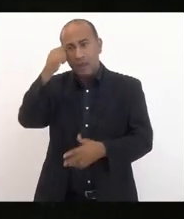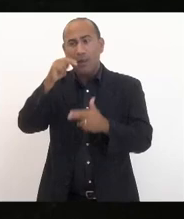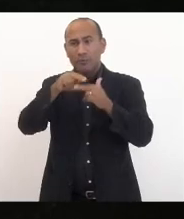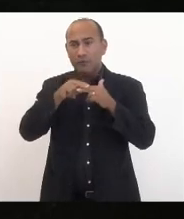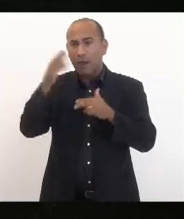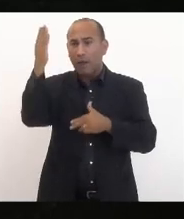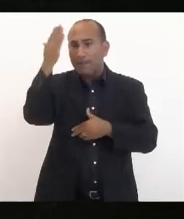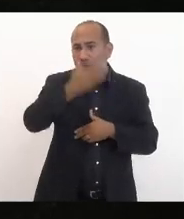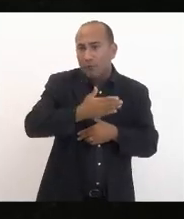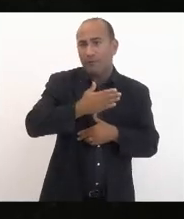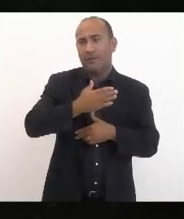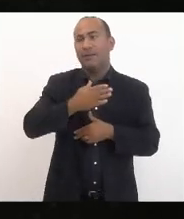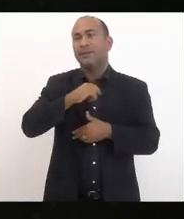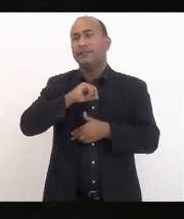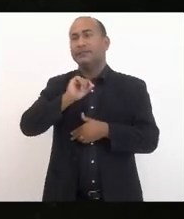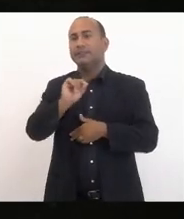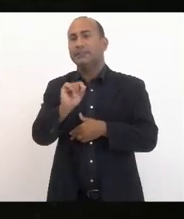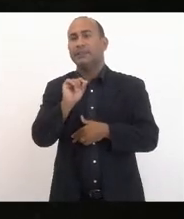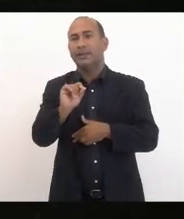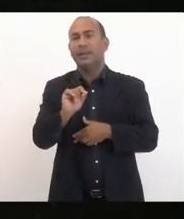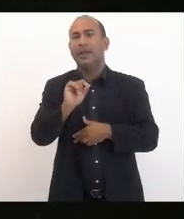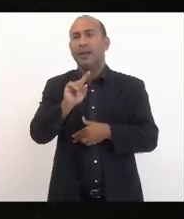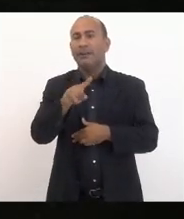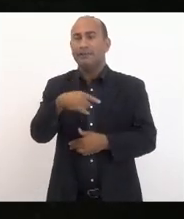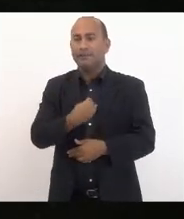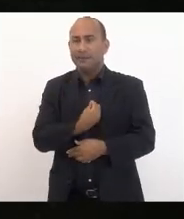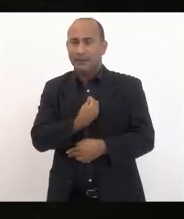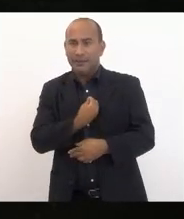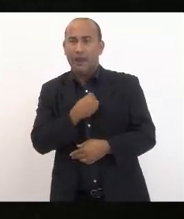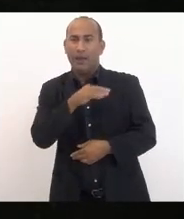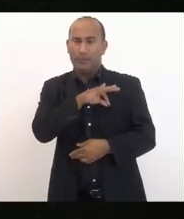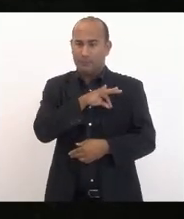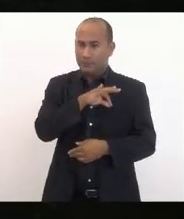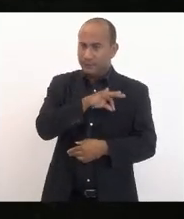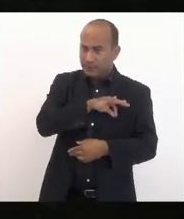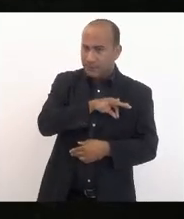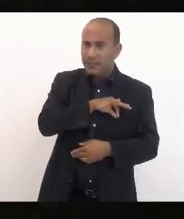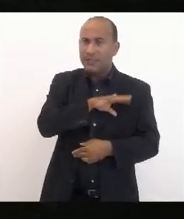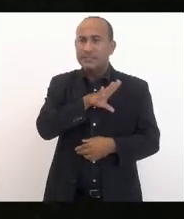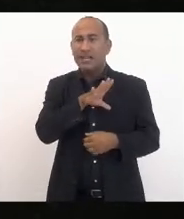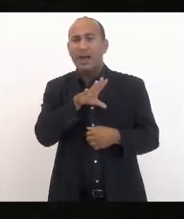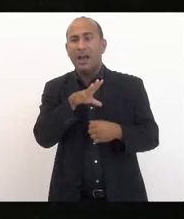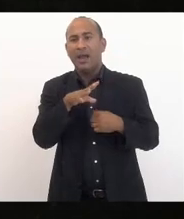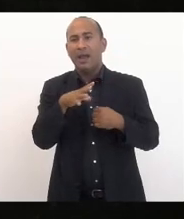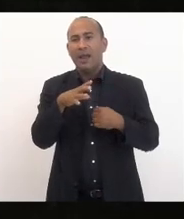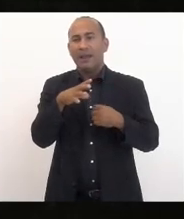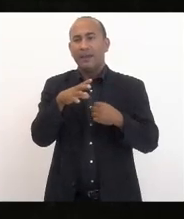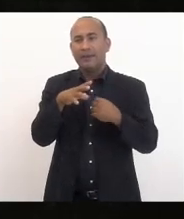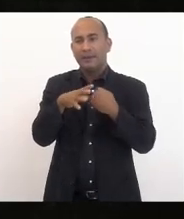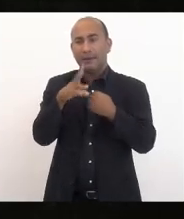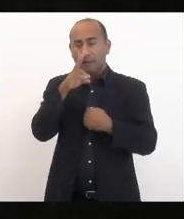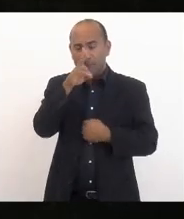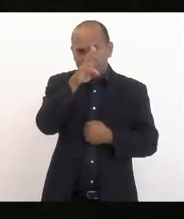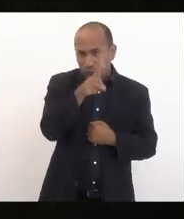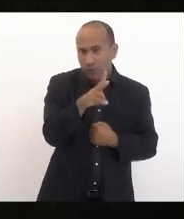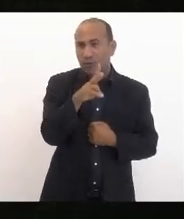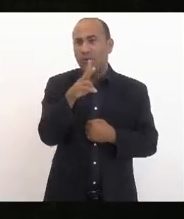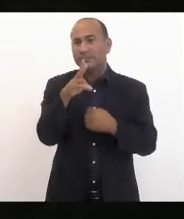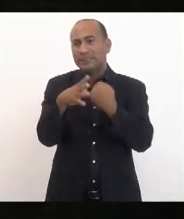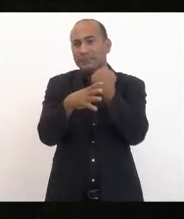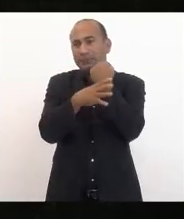comprovação, inclusive, das próprias polícias e das forças de segurança de Estado, que um